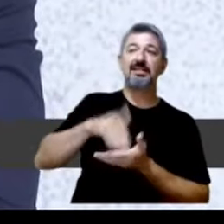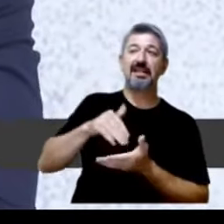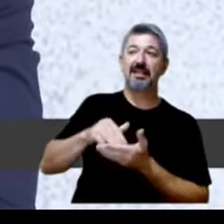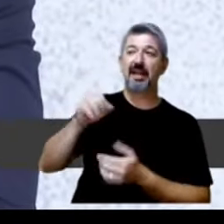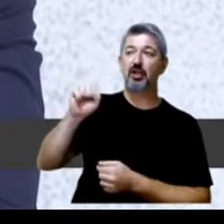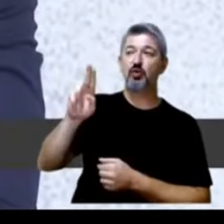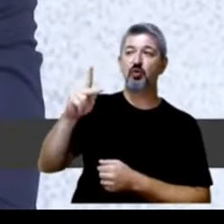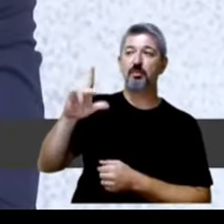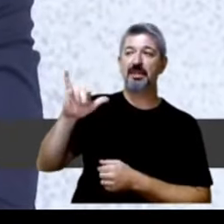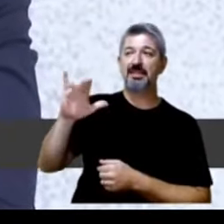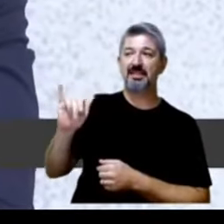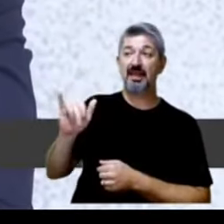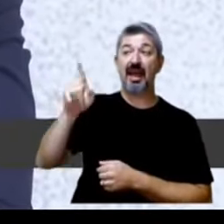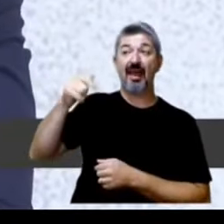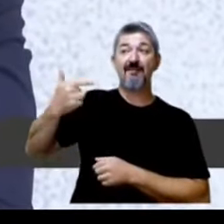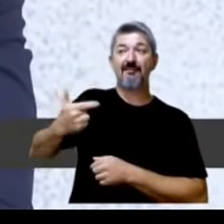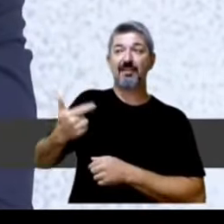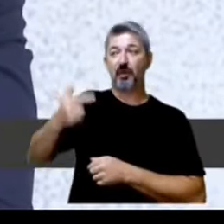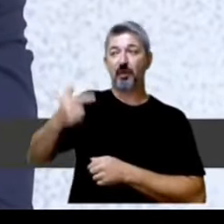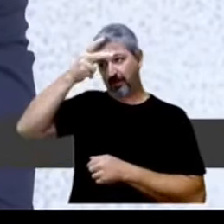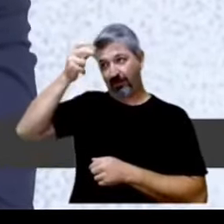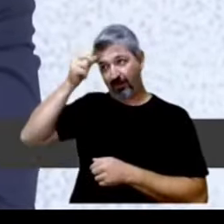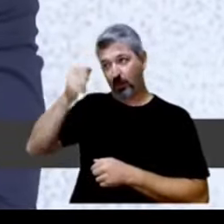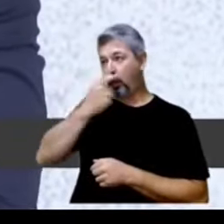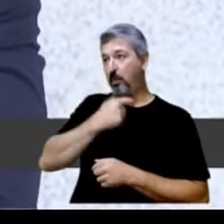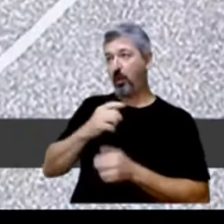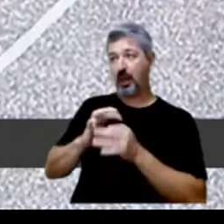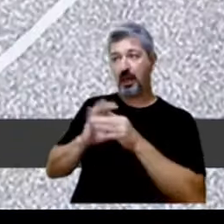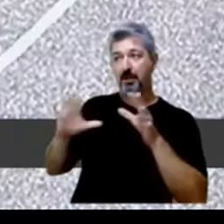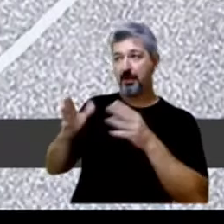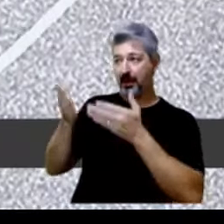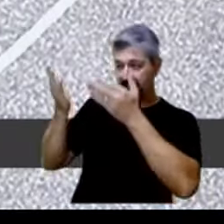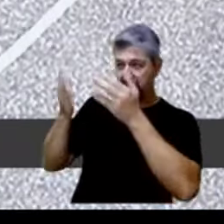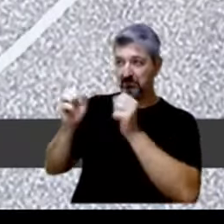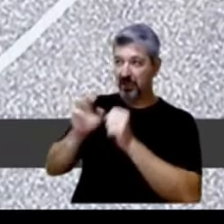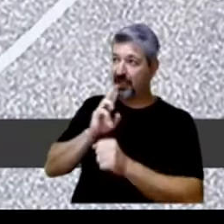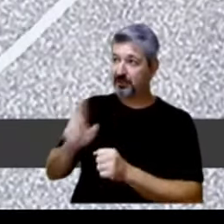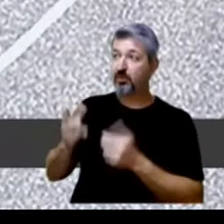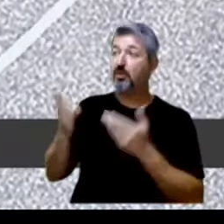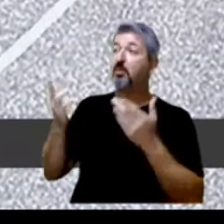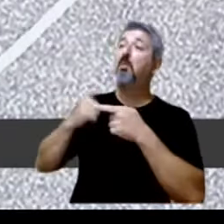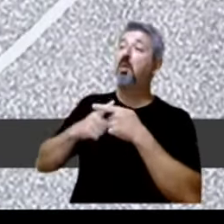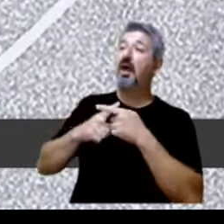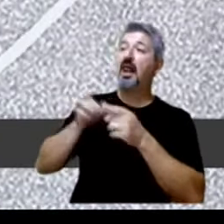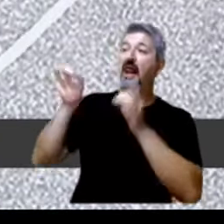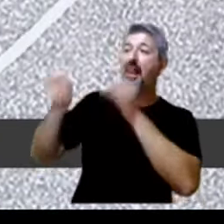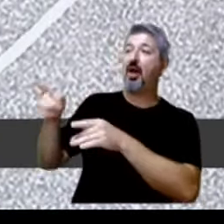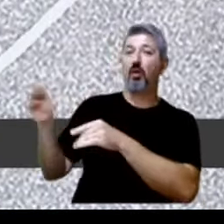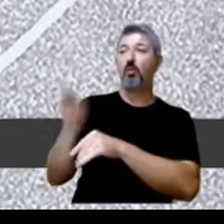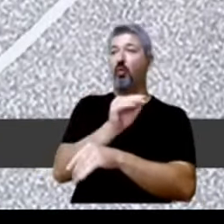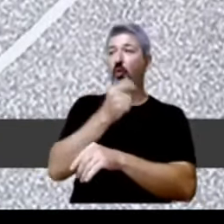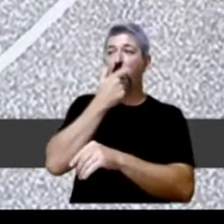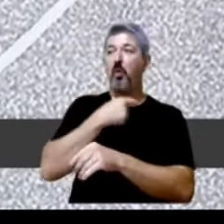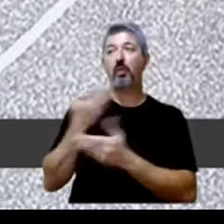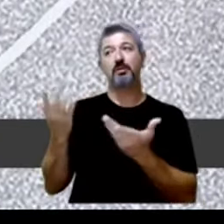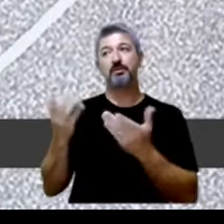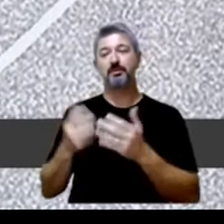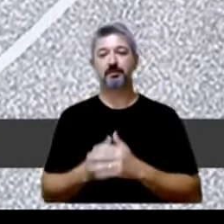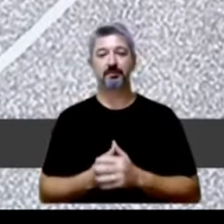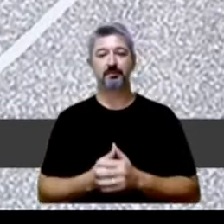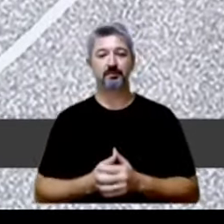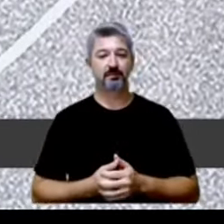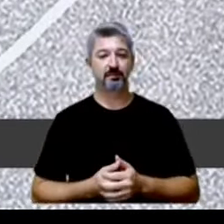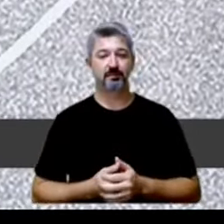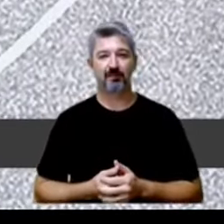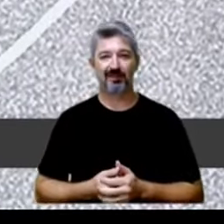Boulos, você não respondeu, vou deixar aqui em aberto para você responder a hora que você puder. Perguntando só ignora. Só ignora. Agora, então, vamos ouvir a pergunta da